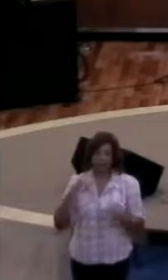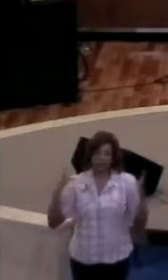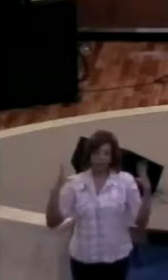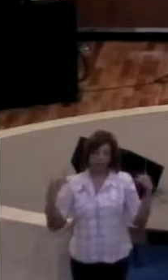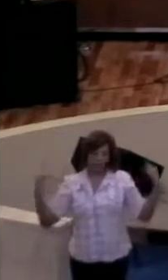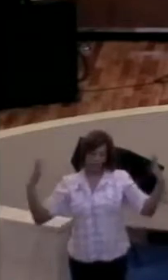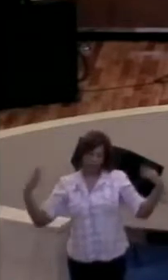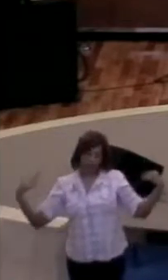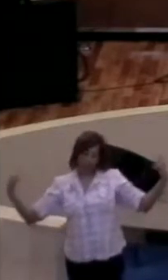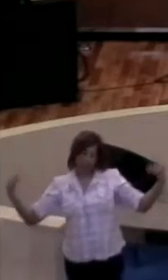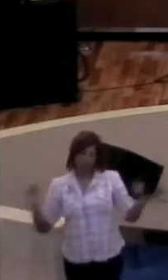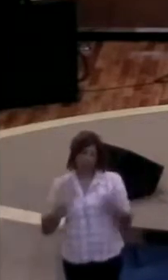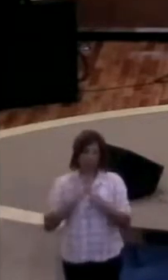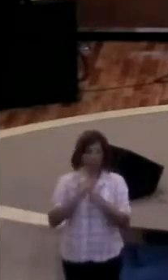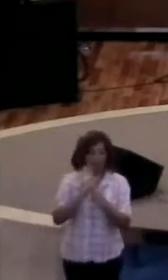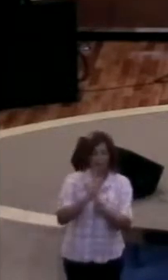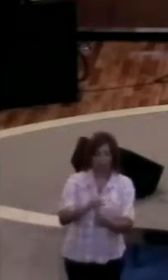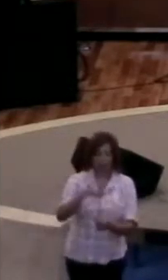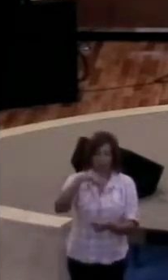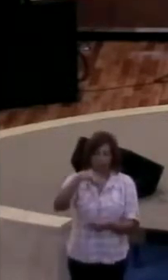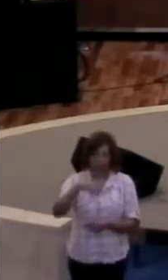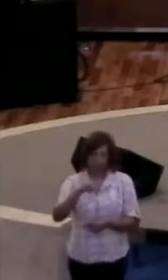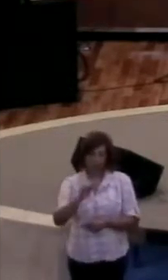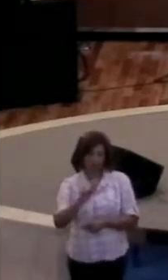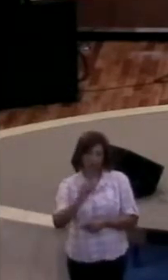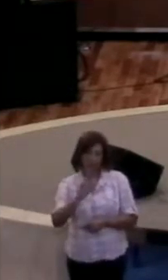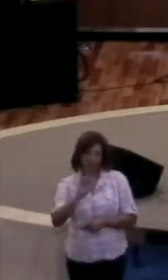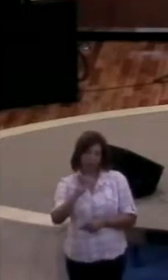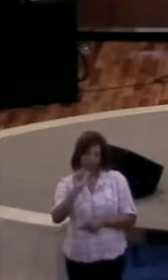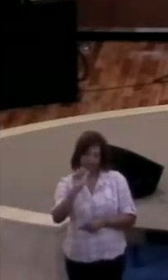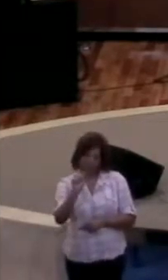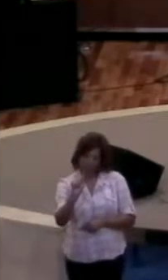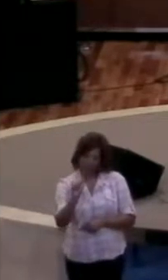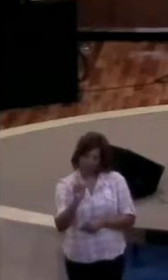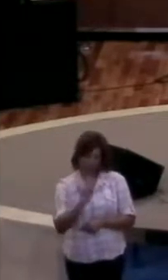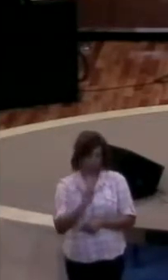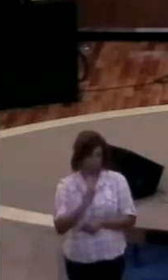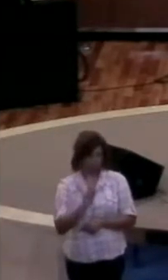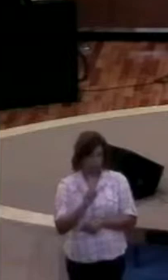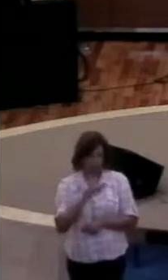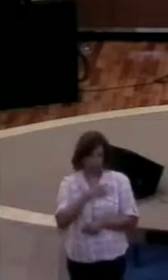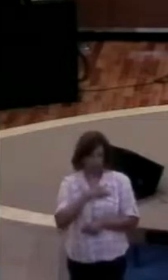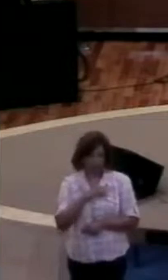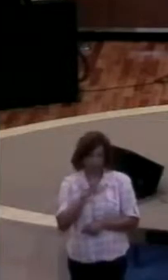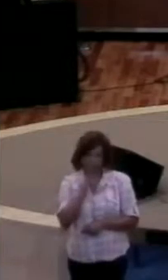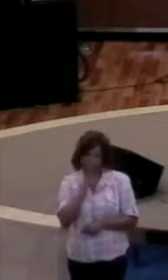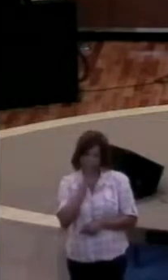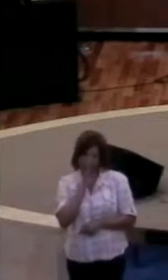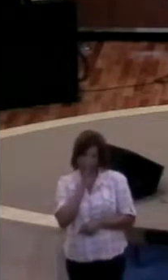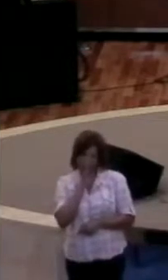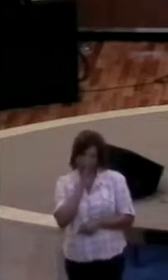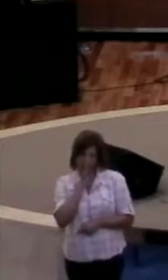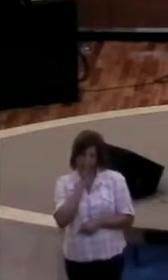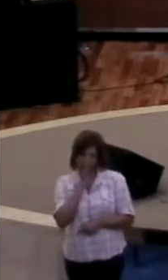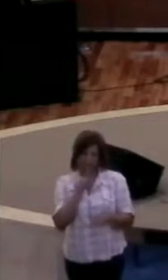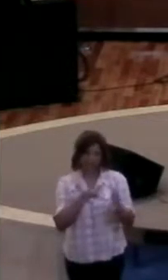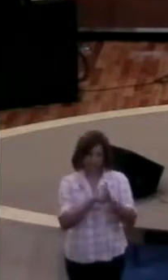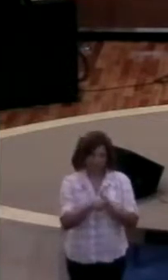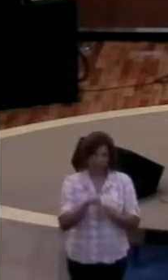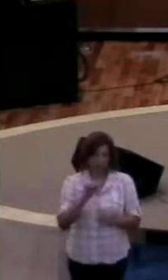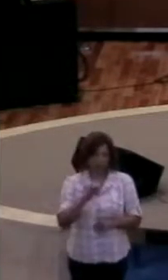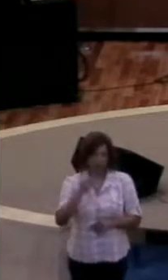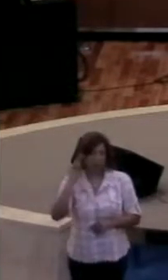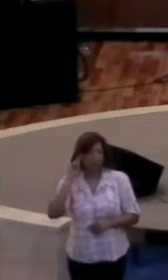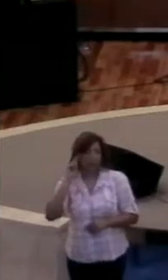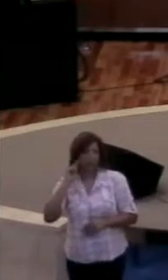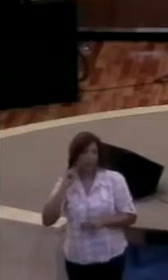anjo apareceu para Maria e fala: salve agraciada, bendita és tu entre as mulheres. Quem lembra disto? Você lembra? Não é porque você viveu lá, não. Alguém